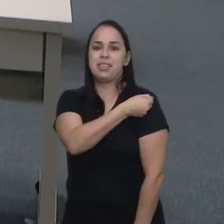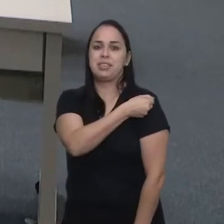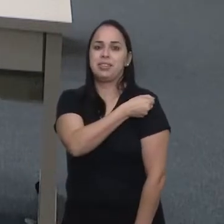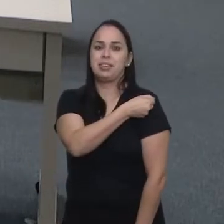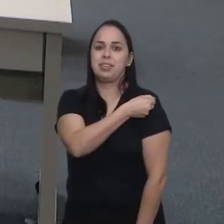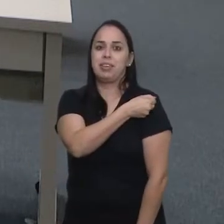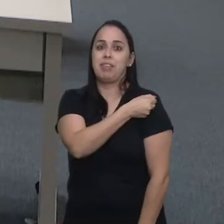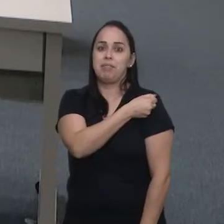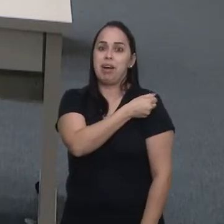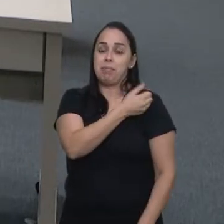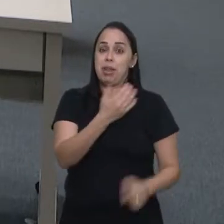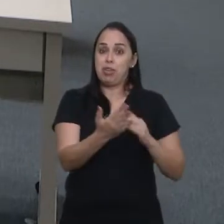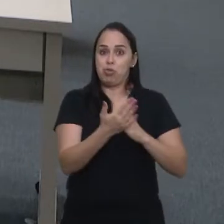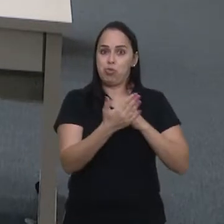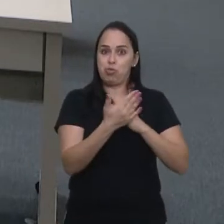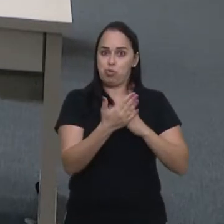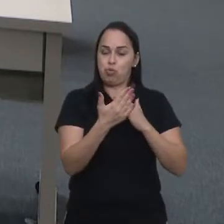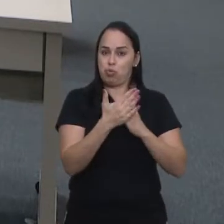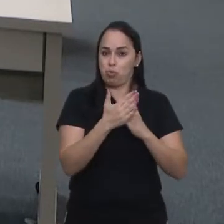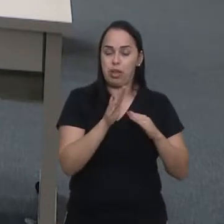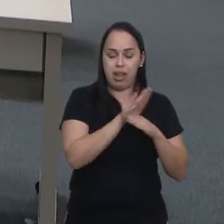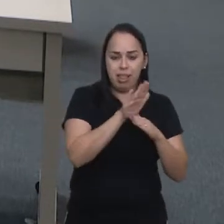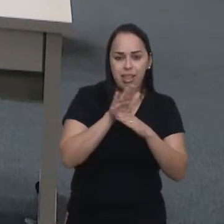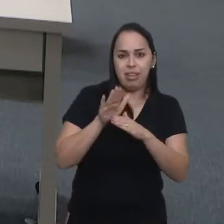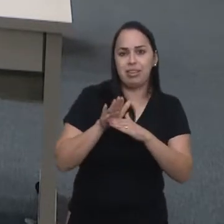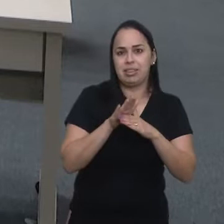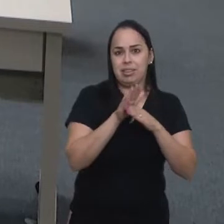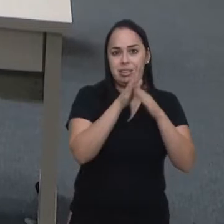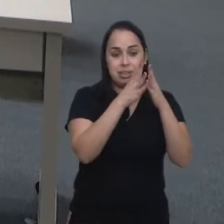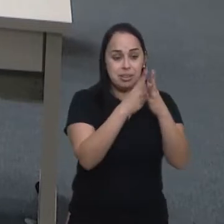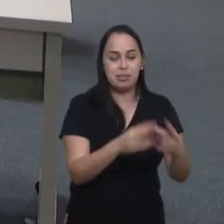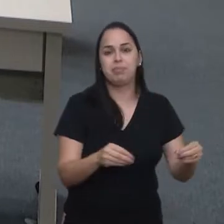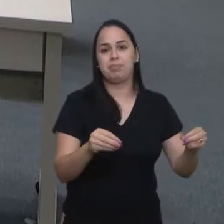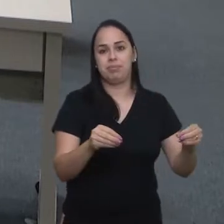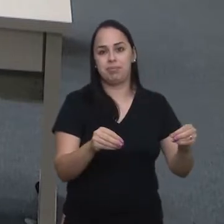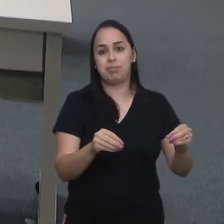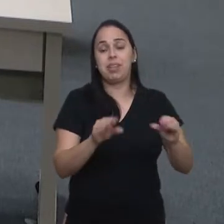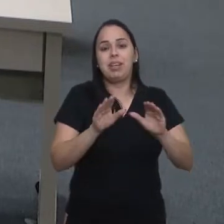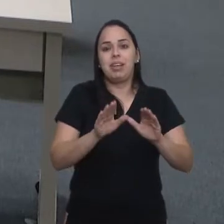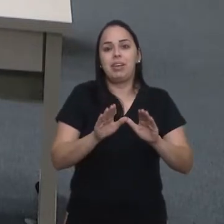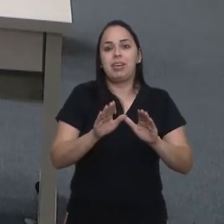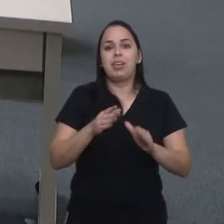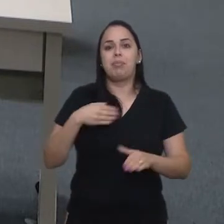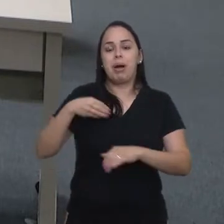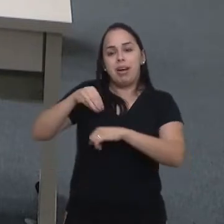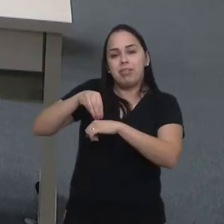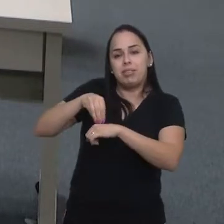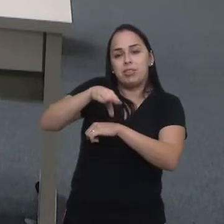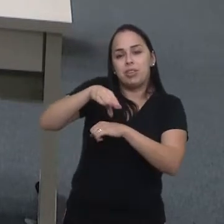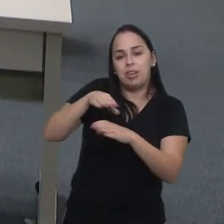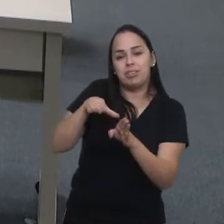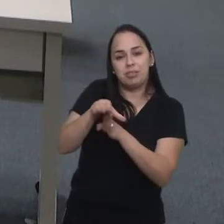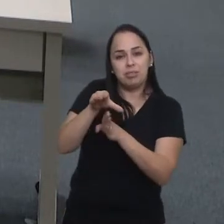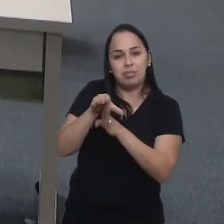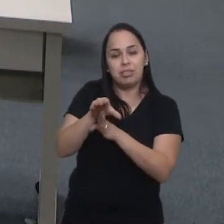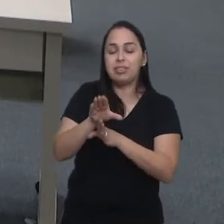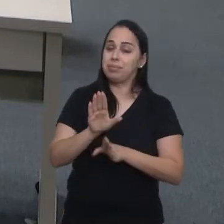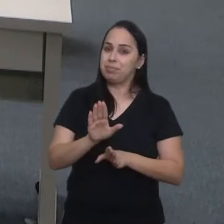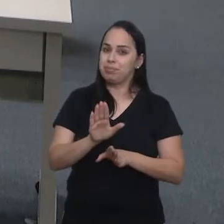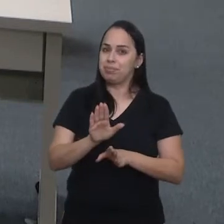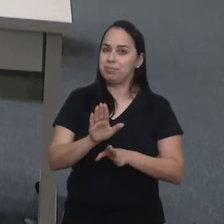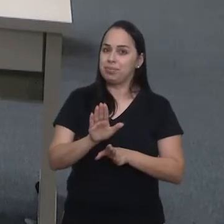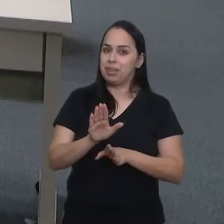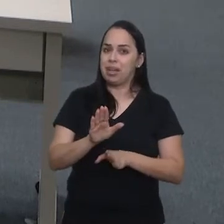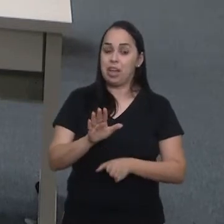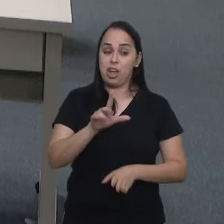que a vacina é o que vai nos tirar desse grande mal que nós estamos vivendo nesse tempo. Então, se eu pudesse dar um conselho